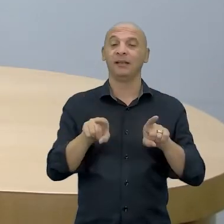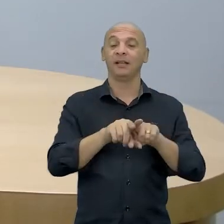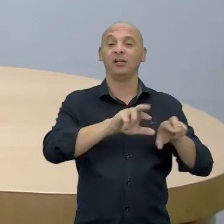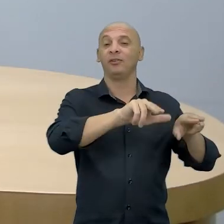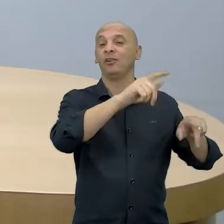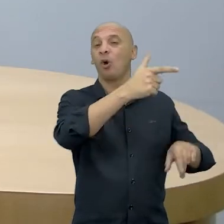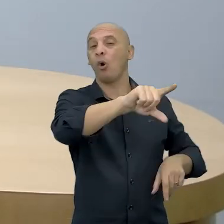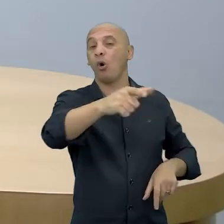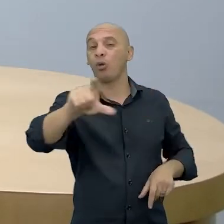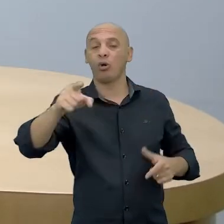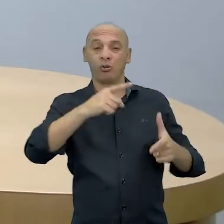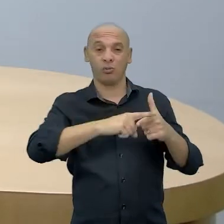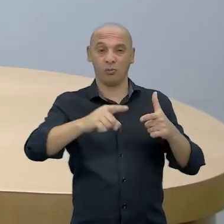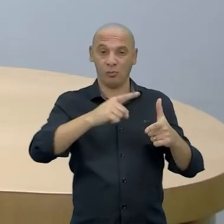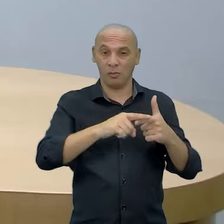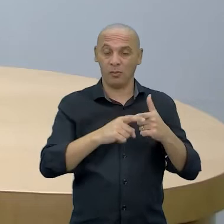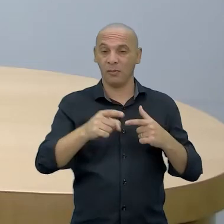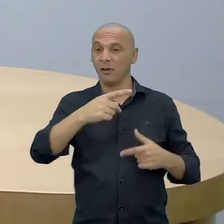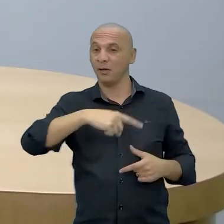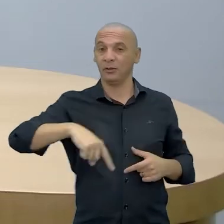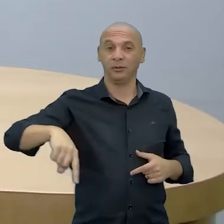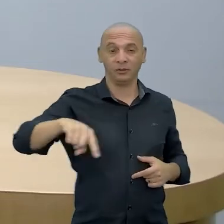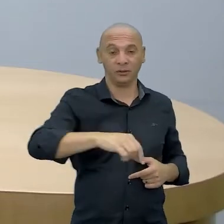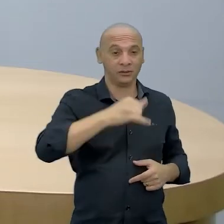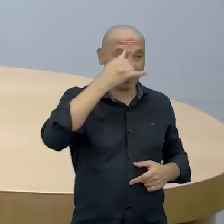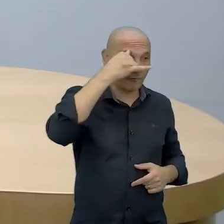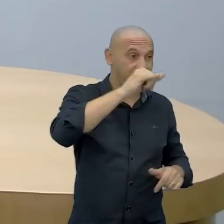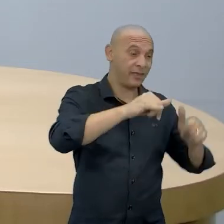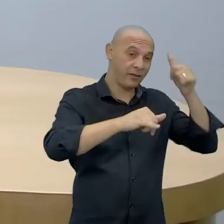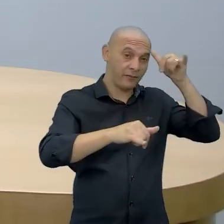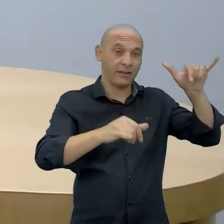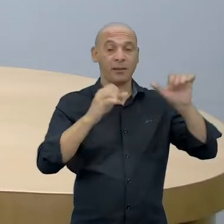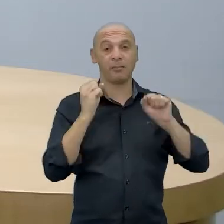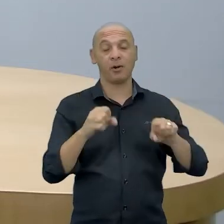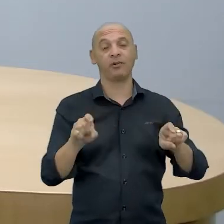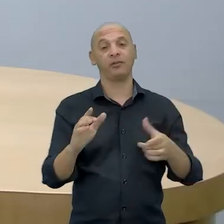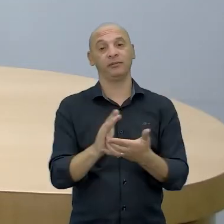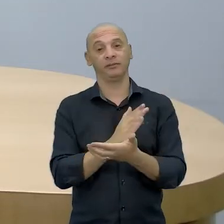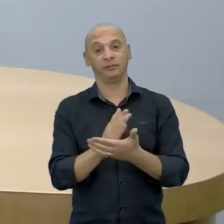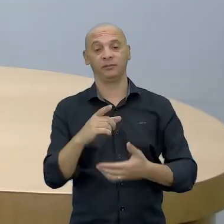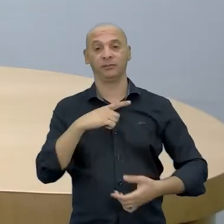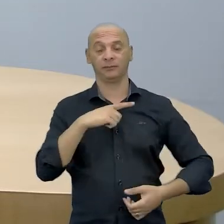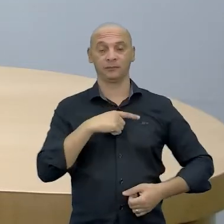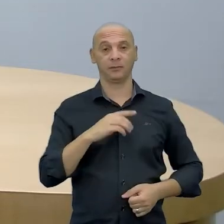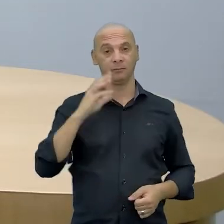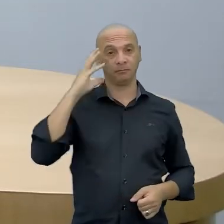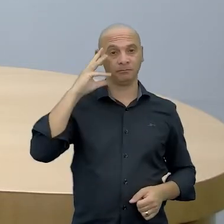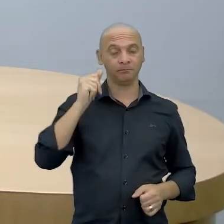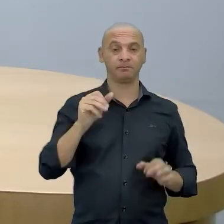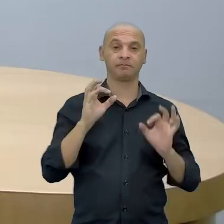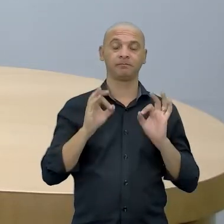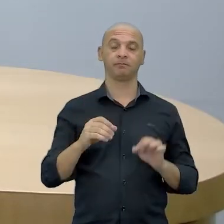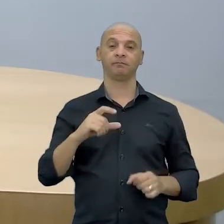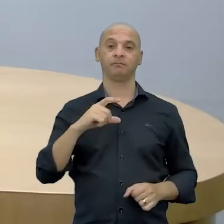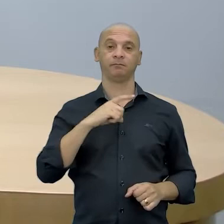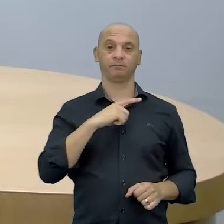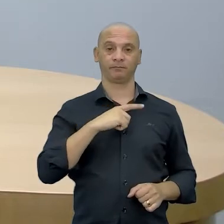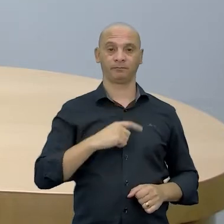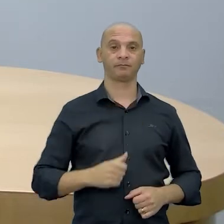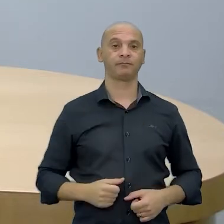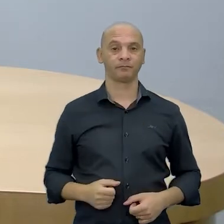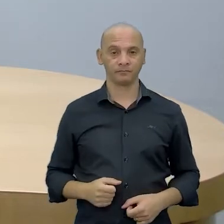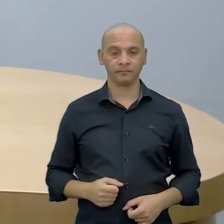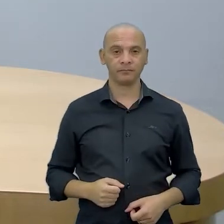catástrofes que são catástrofes antrópicas, que elas podem sim ser, né, resolvidas, né, e também